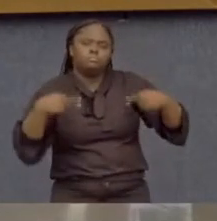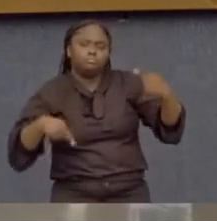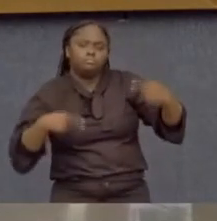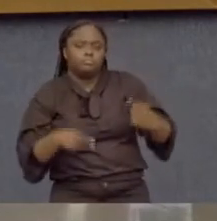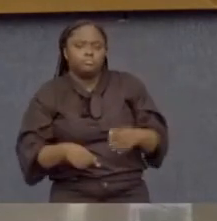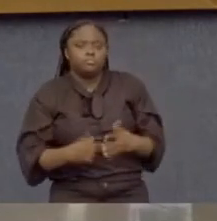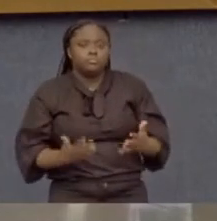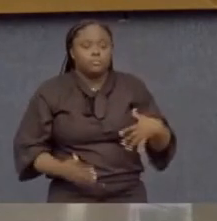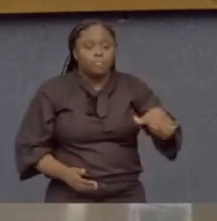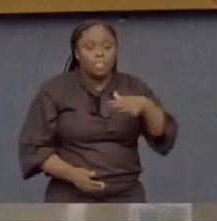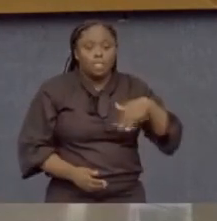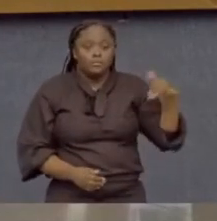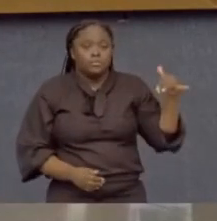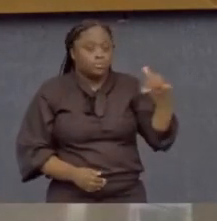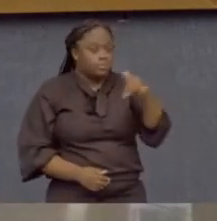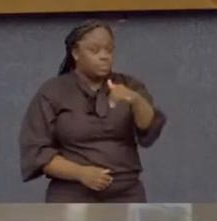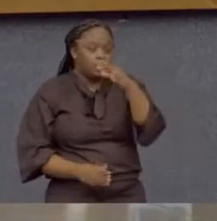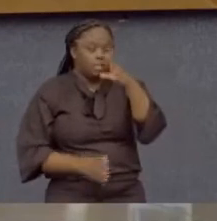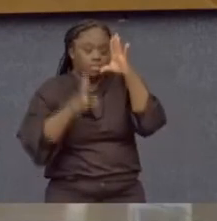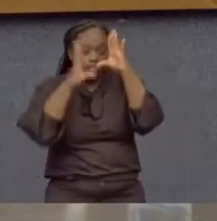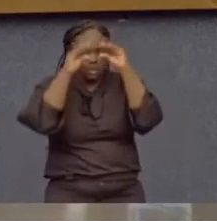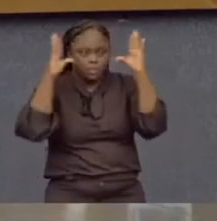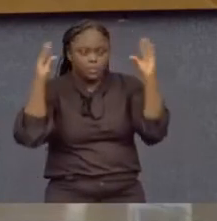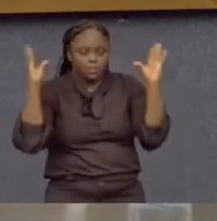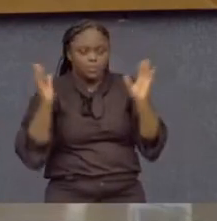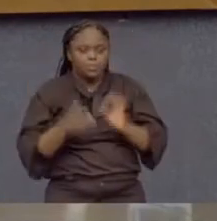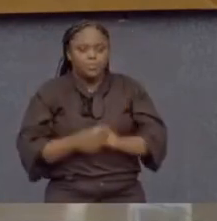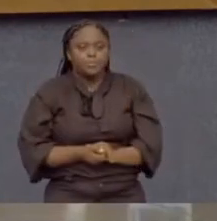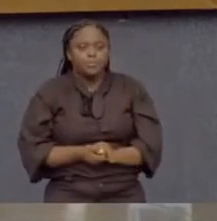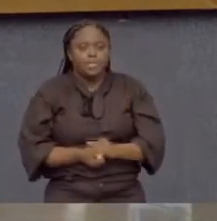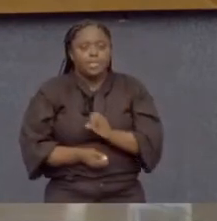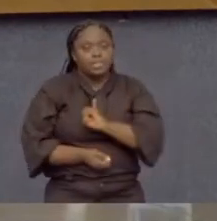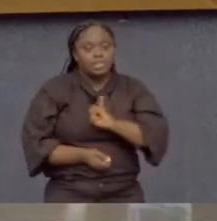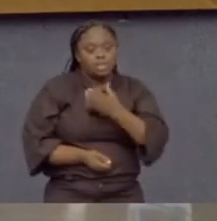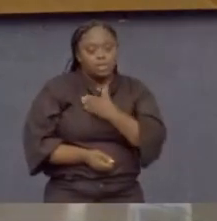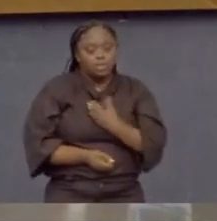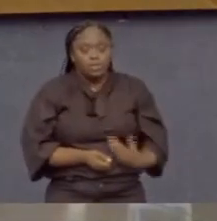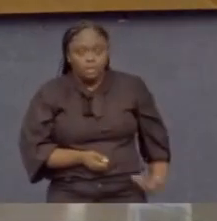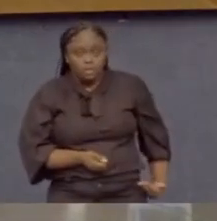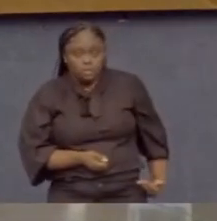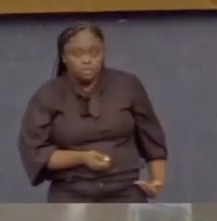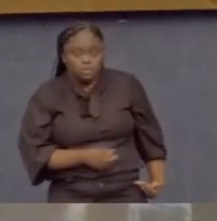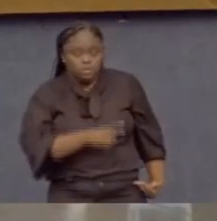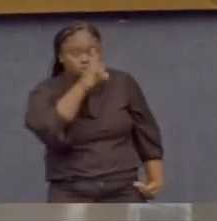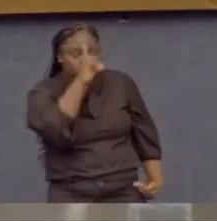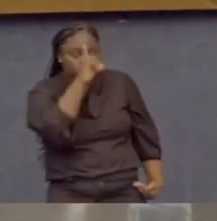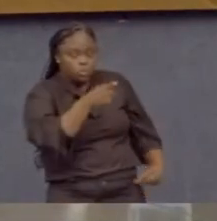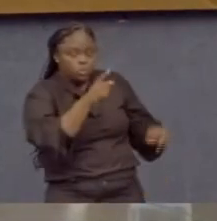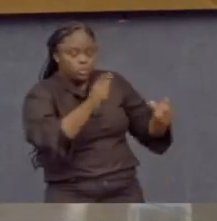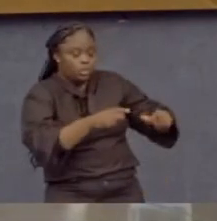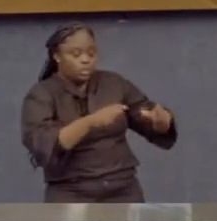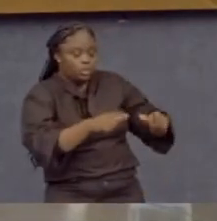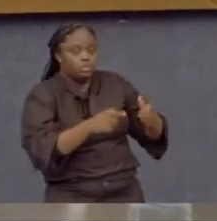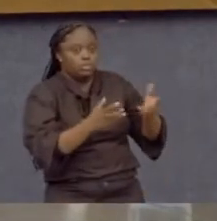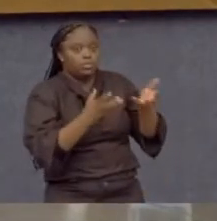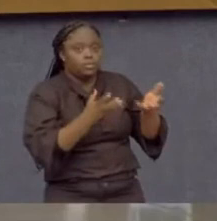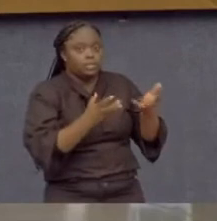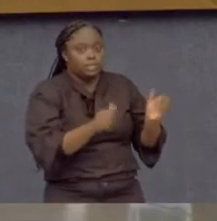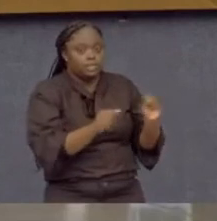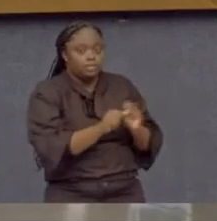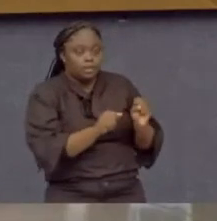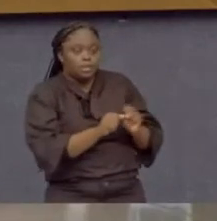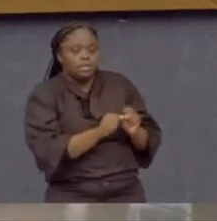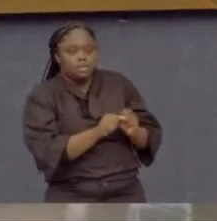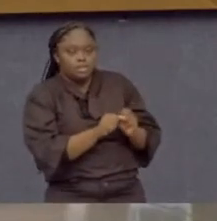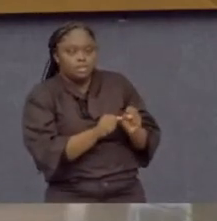a questão do aeroporto é uma questão muito tranquila. Se o governo federal, que é o dono do terreno, quiser fazer lá o